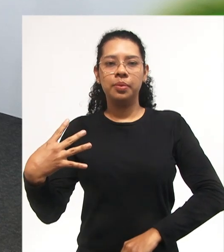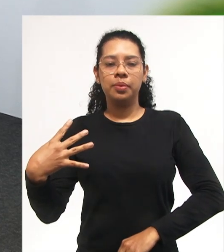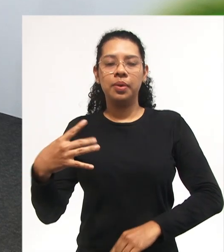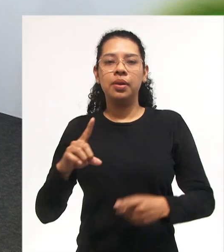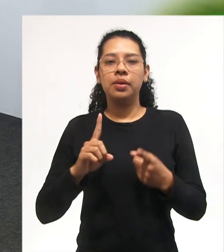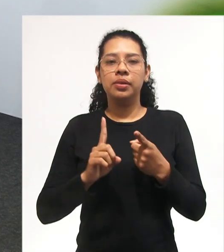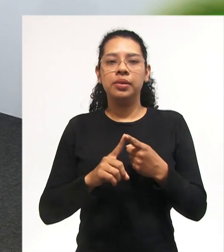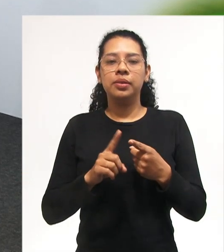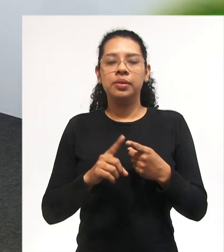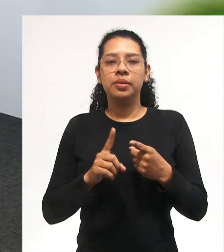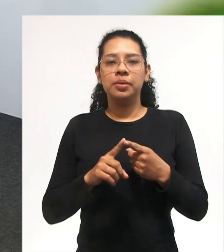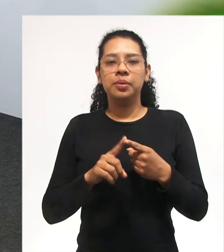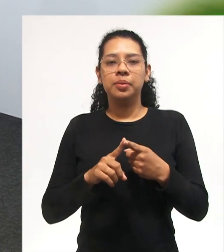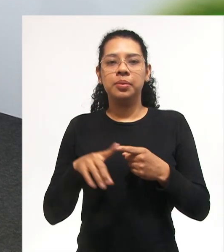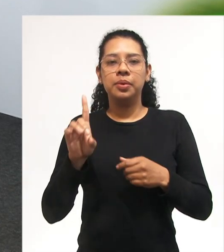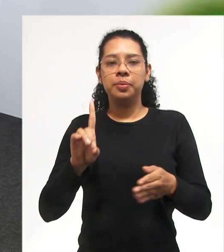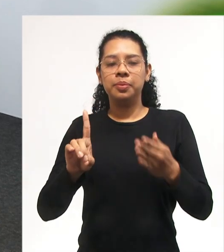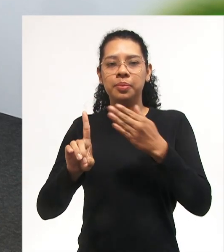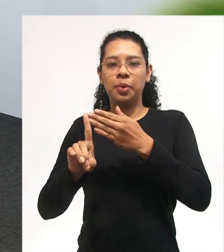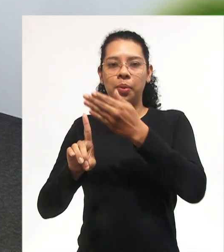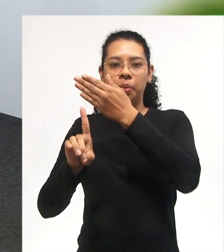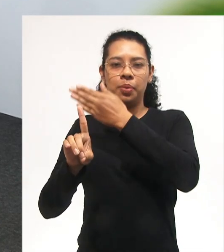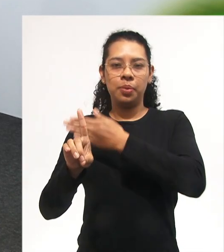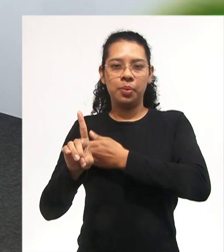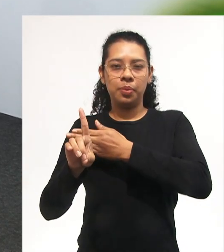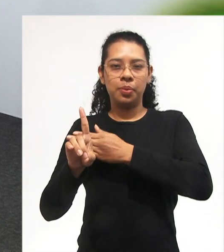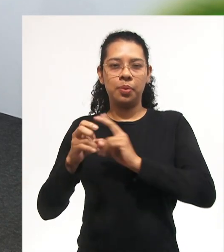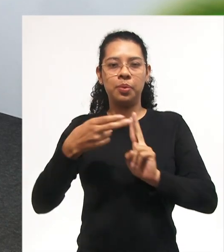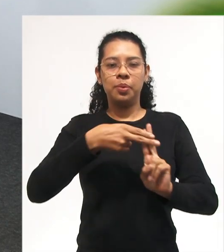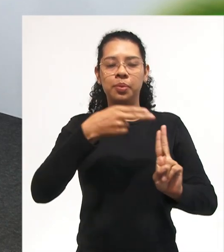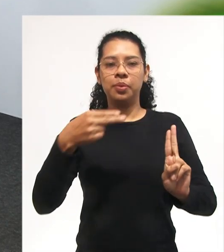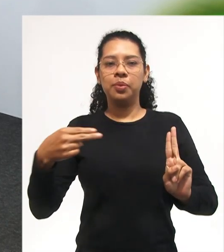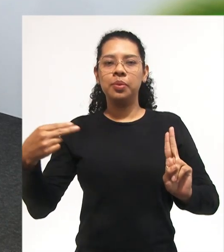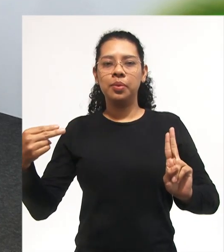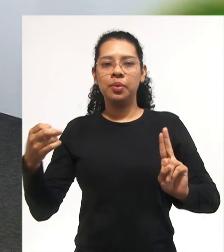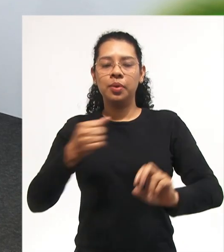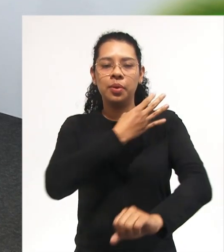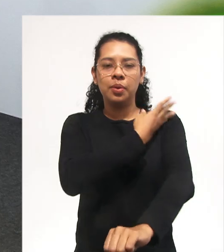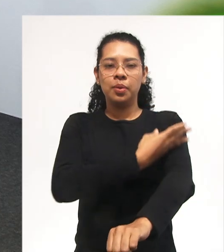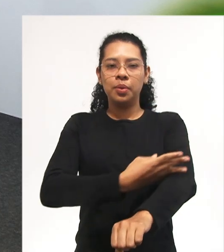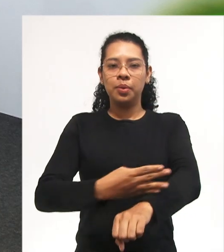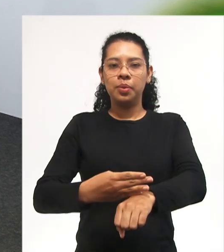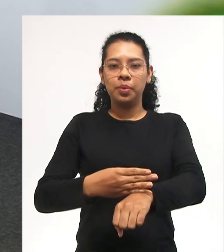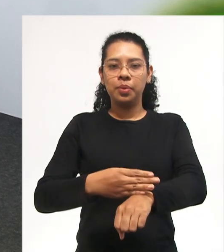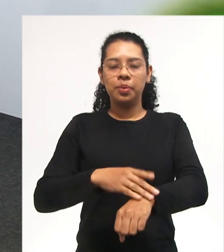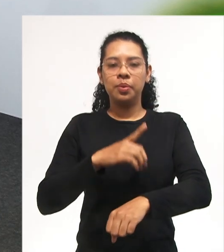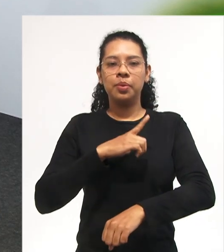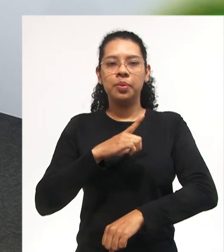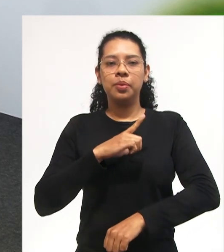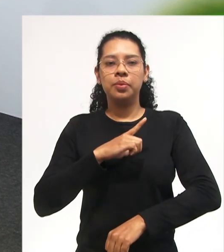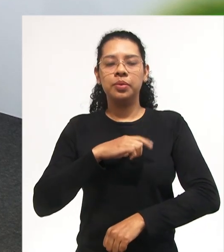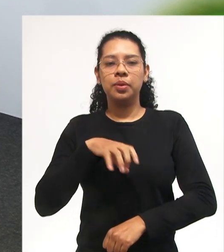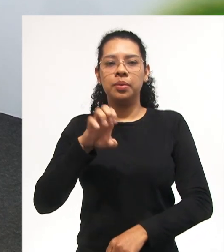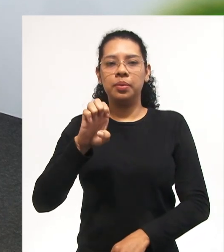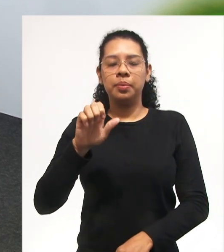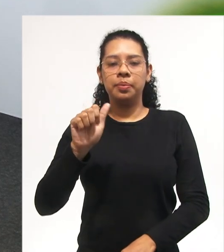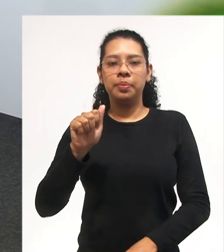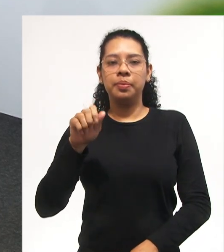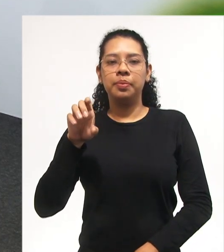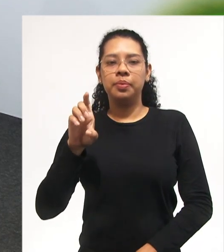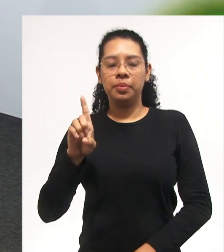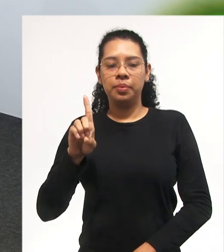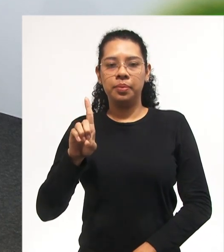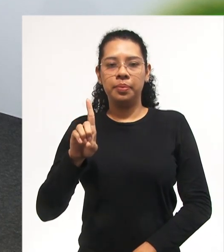estúdio do IFRO, atrás de mim tem uma parede branca com alguns detalhes escrito EAD.